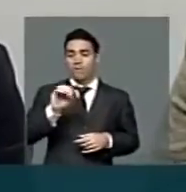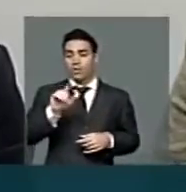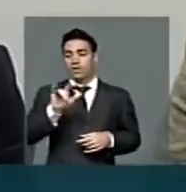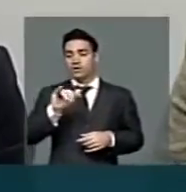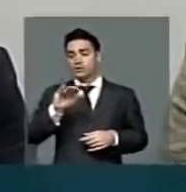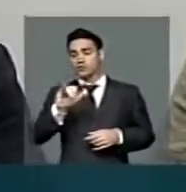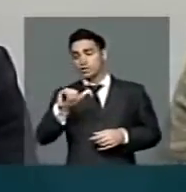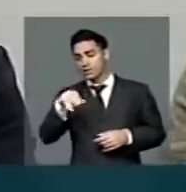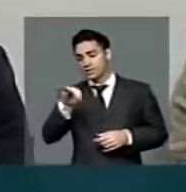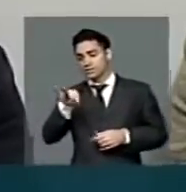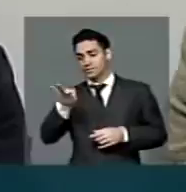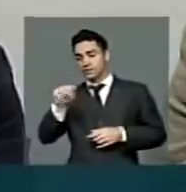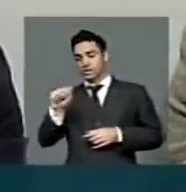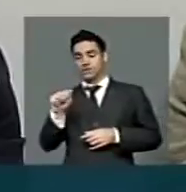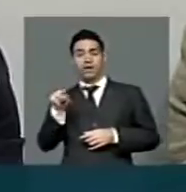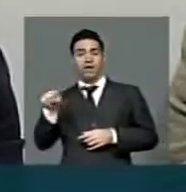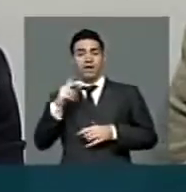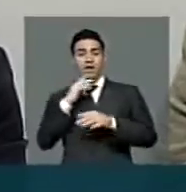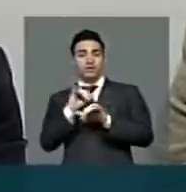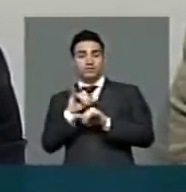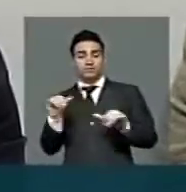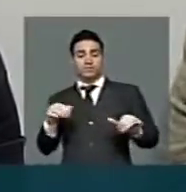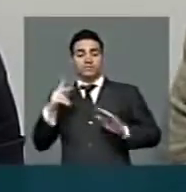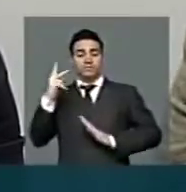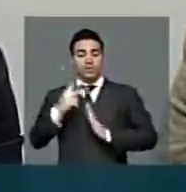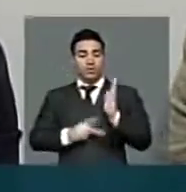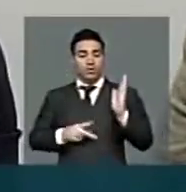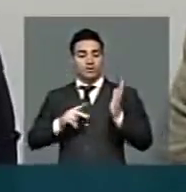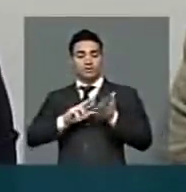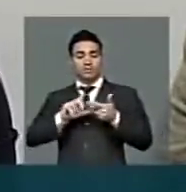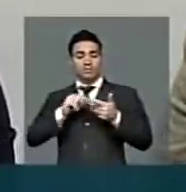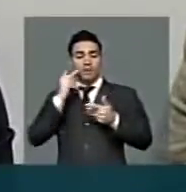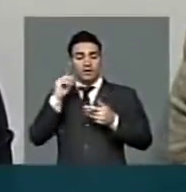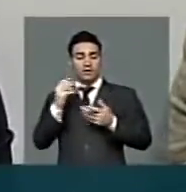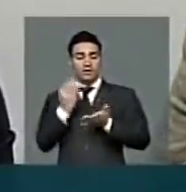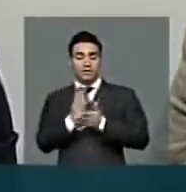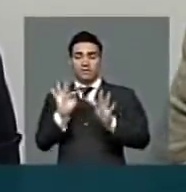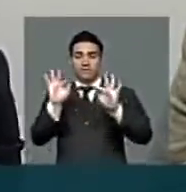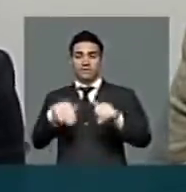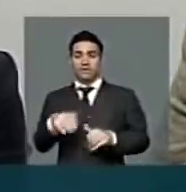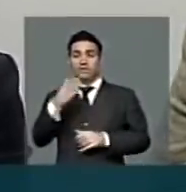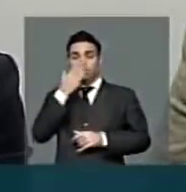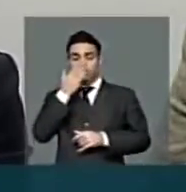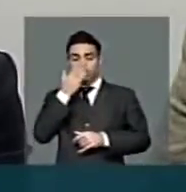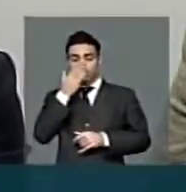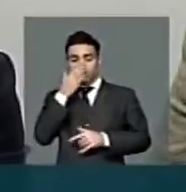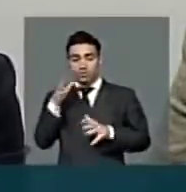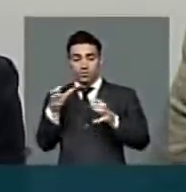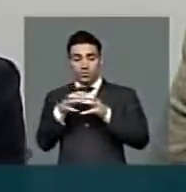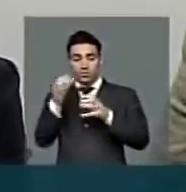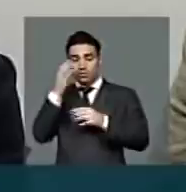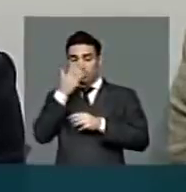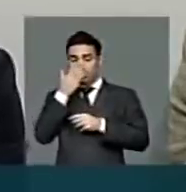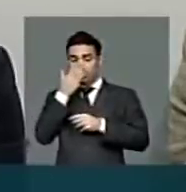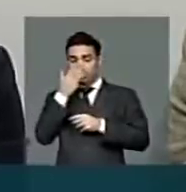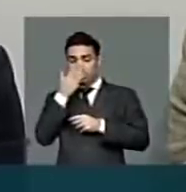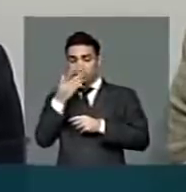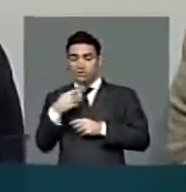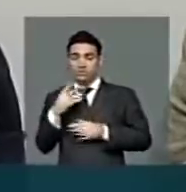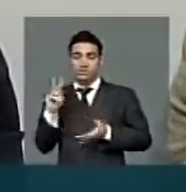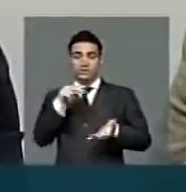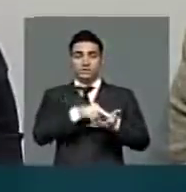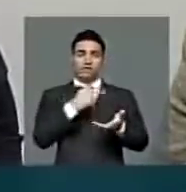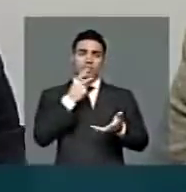ela anunciou uma política, um conjunto de políticas para erradicar a prostituição. E o movimento das prostitutas naquele país foi lá e disse alto